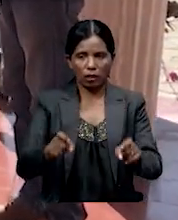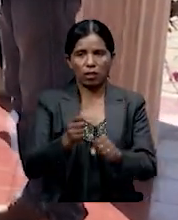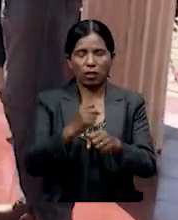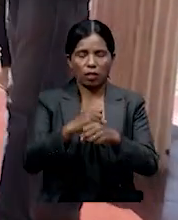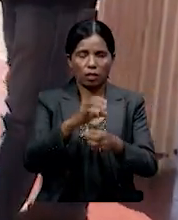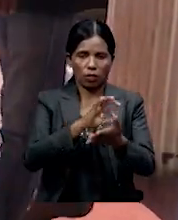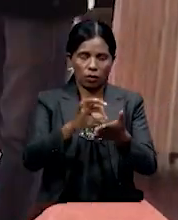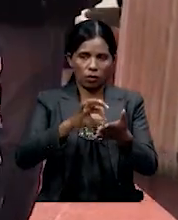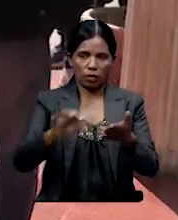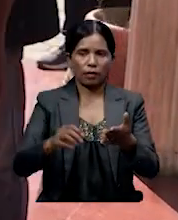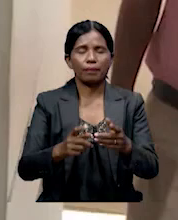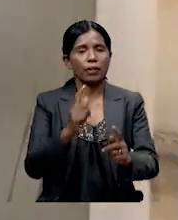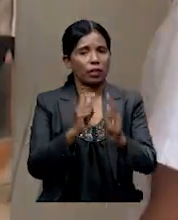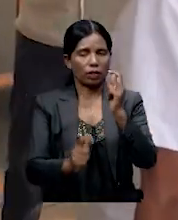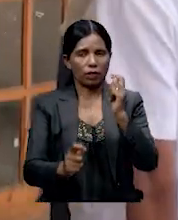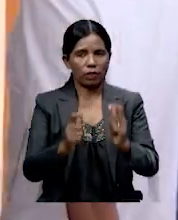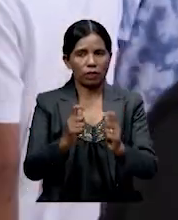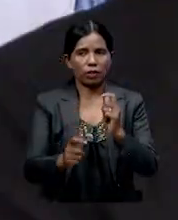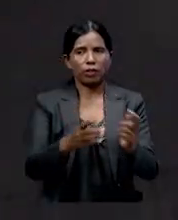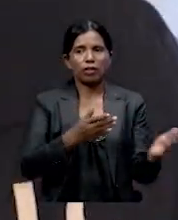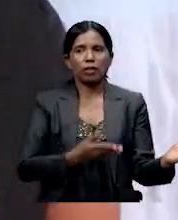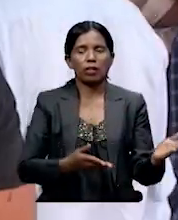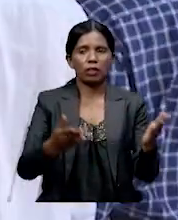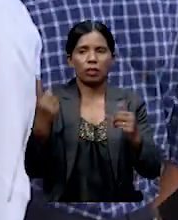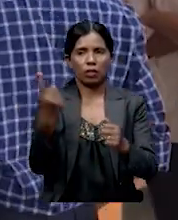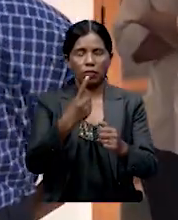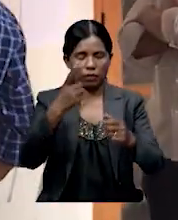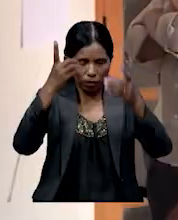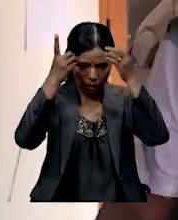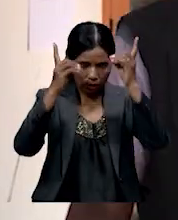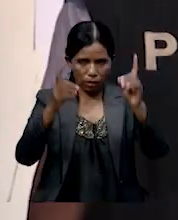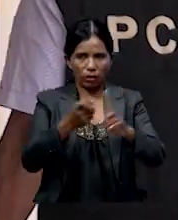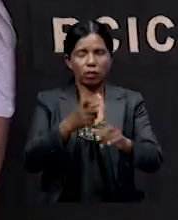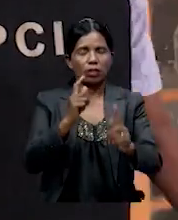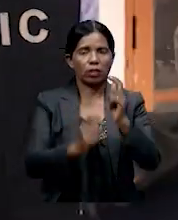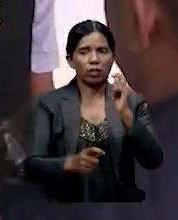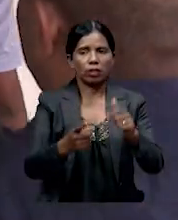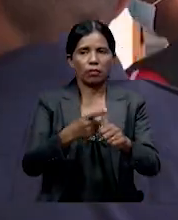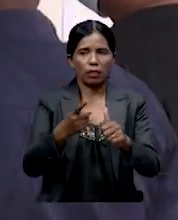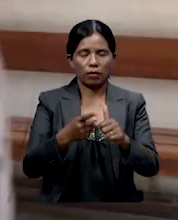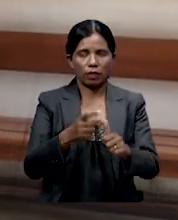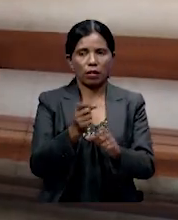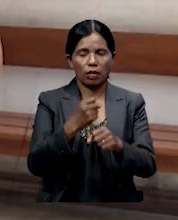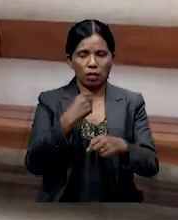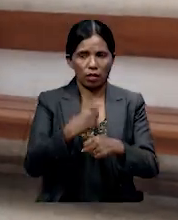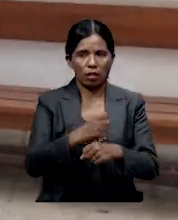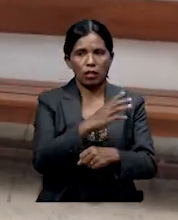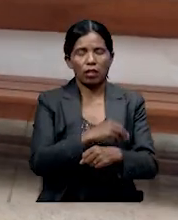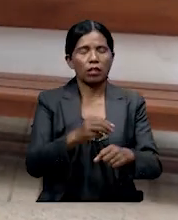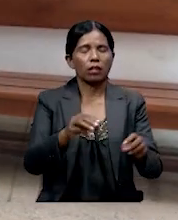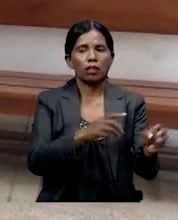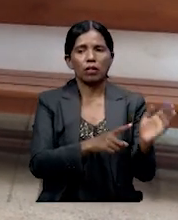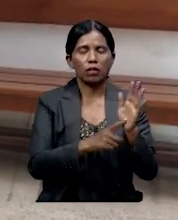contestação. Hafoi ne tribunal recurso se avalia atu mantém decisão husi tribunal primeiro instância kahalo alteração husi